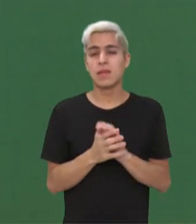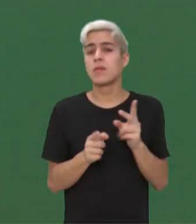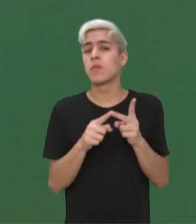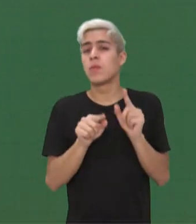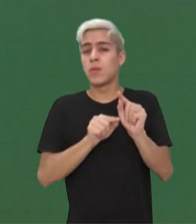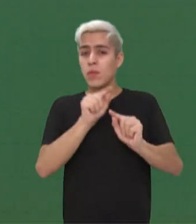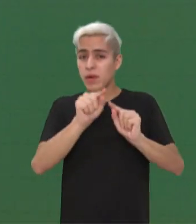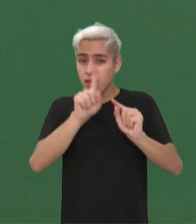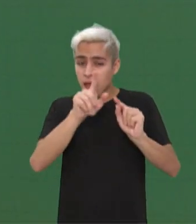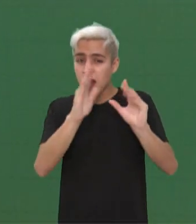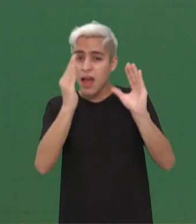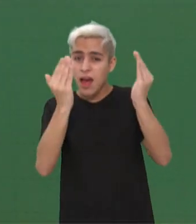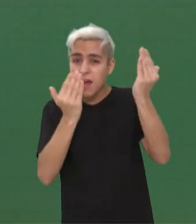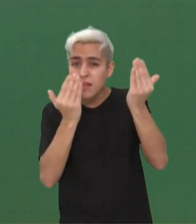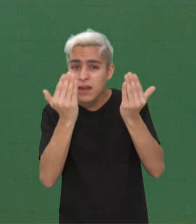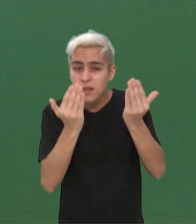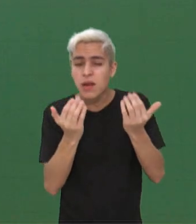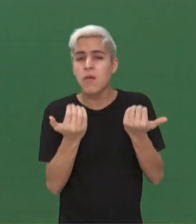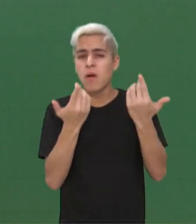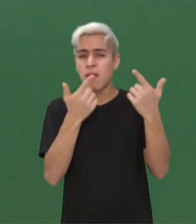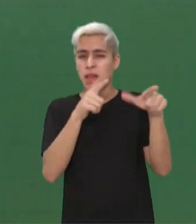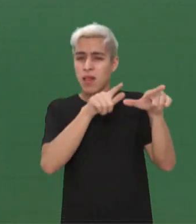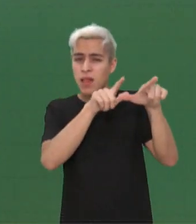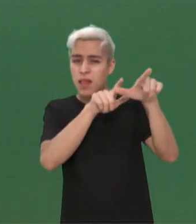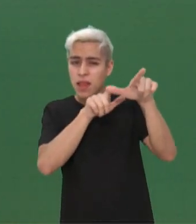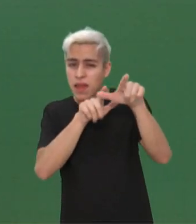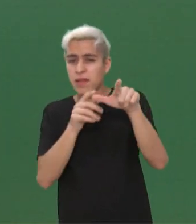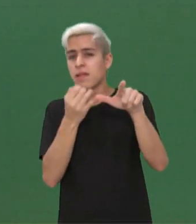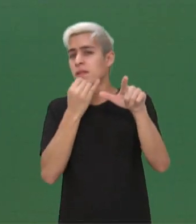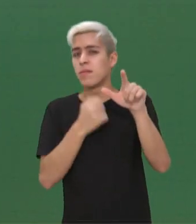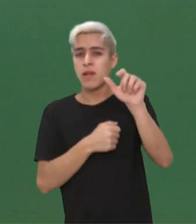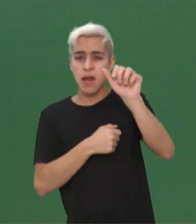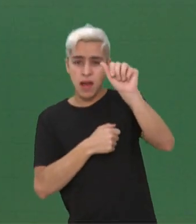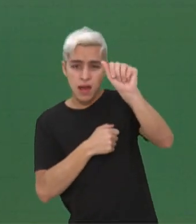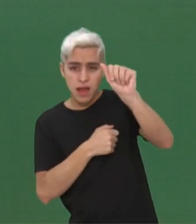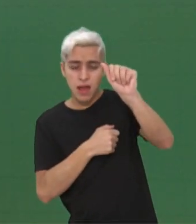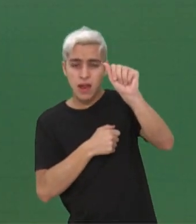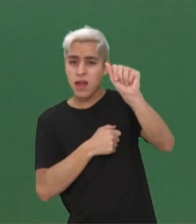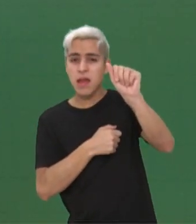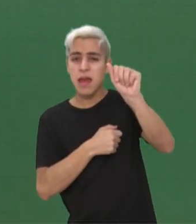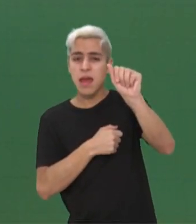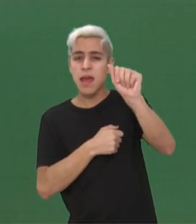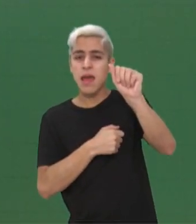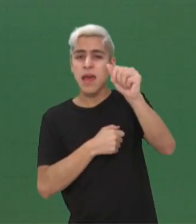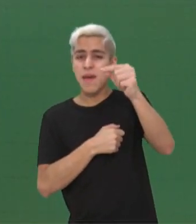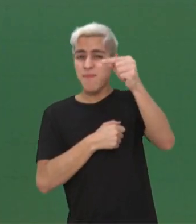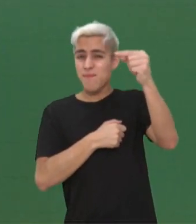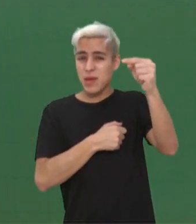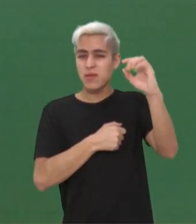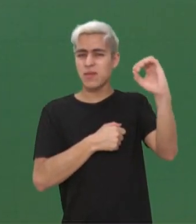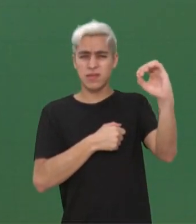faz é analisar os coeficientes, né? O valor de A é menor que zero.